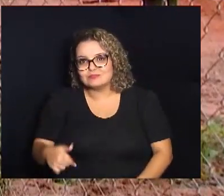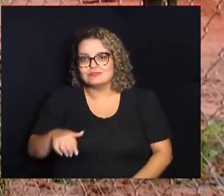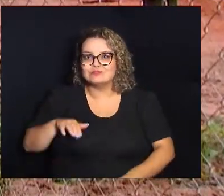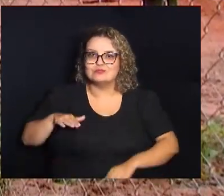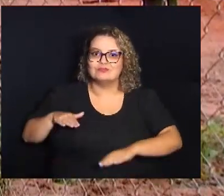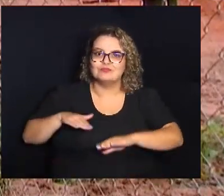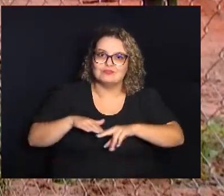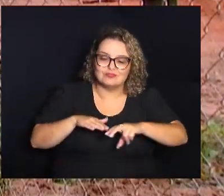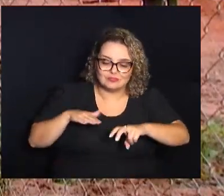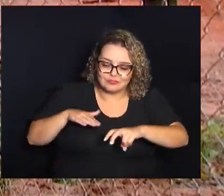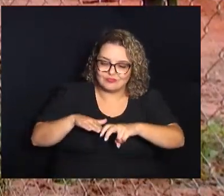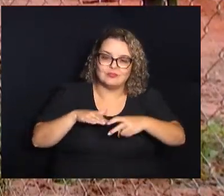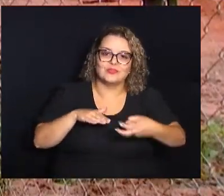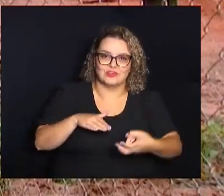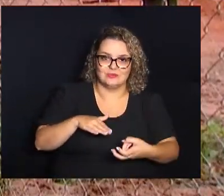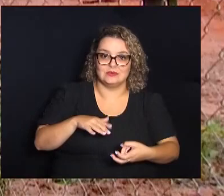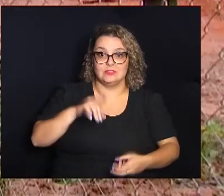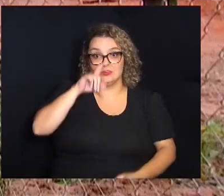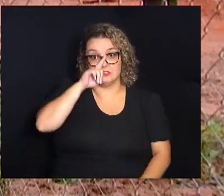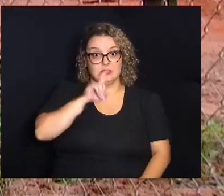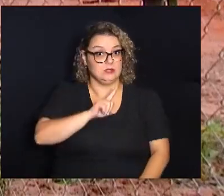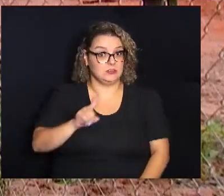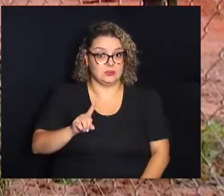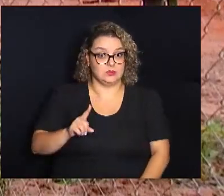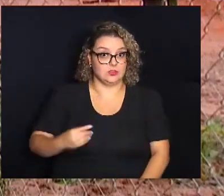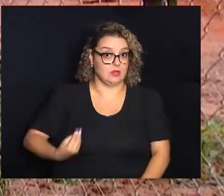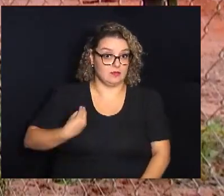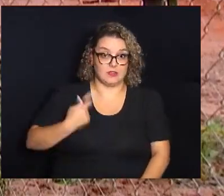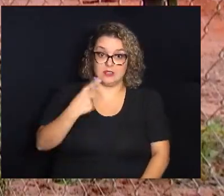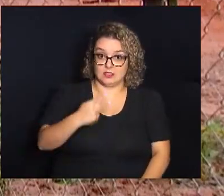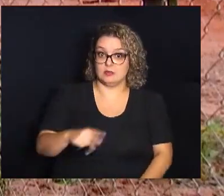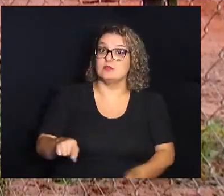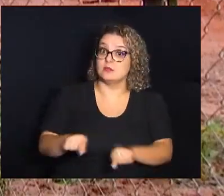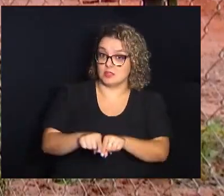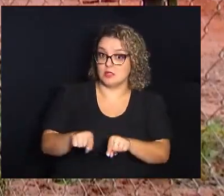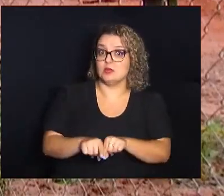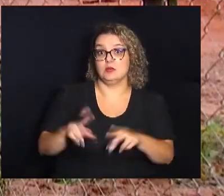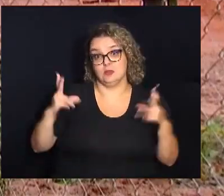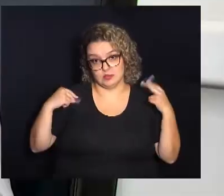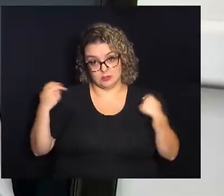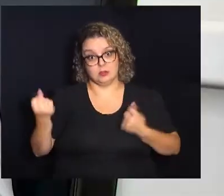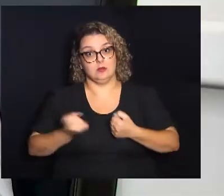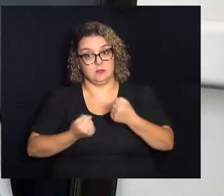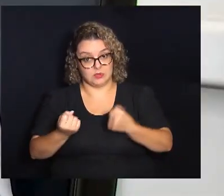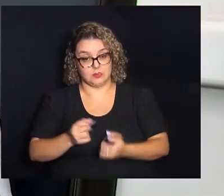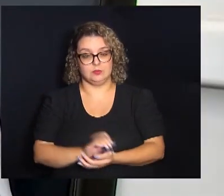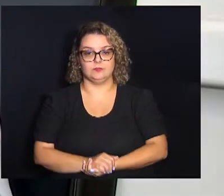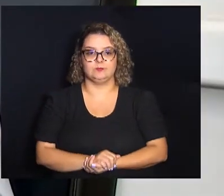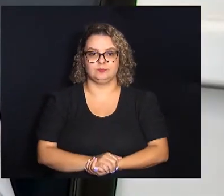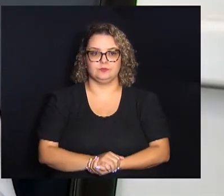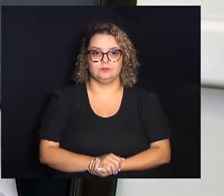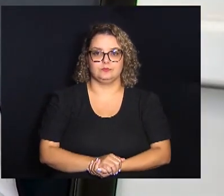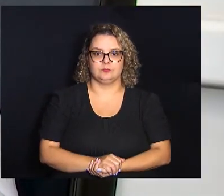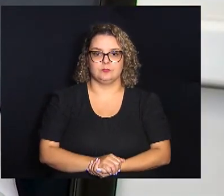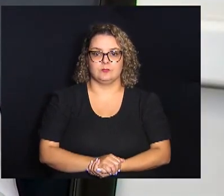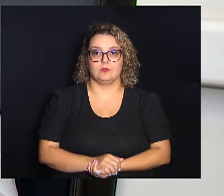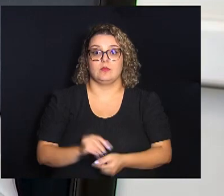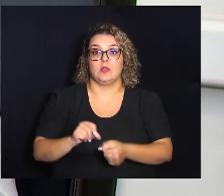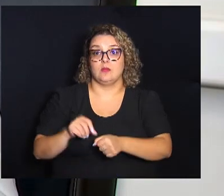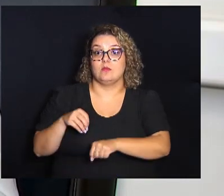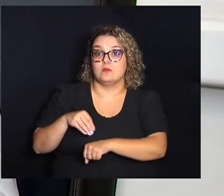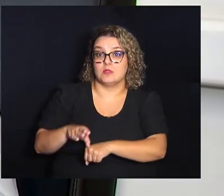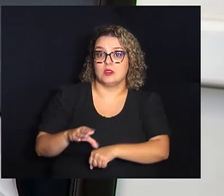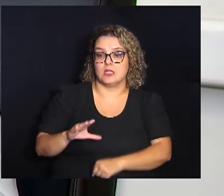atropelados, colocando em risco não só a vida deles, como também dos motoristas. Bom, o motivo dessa indicação é que a CAM